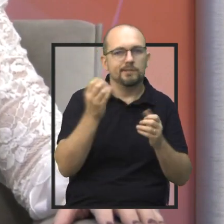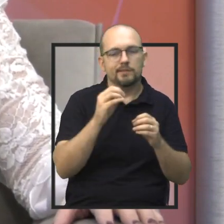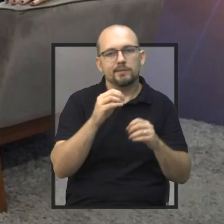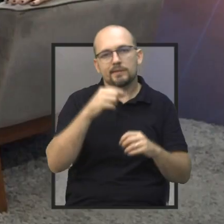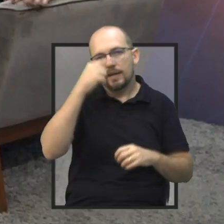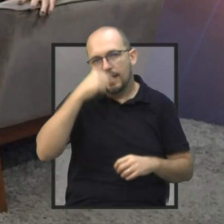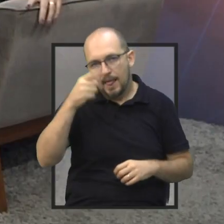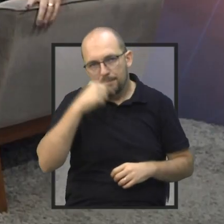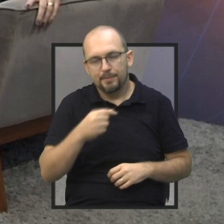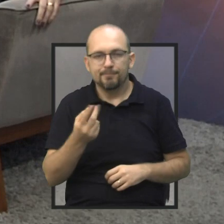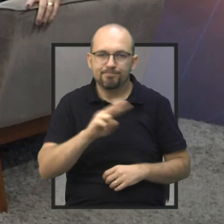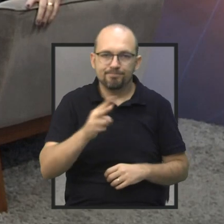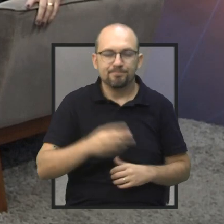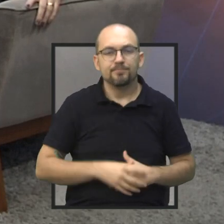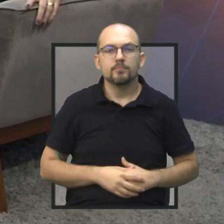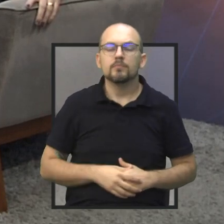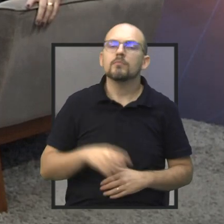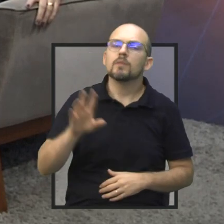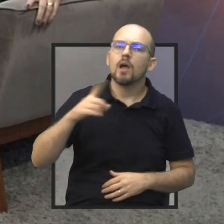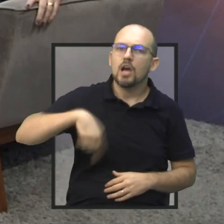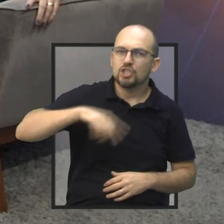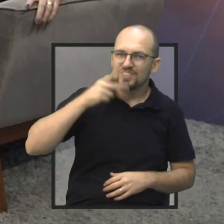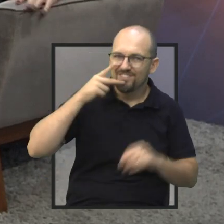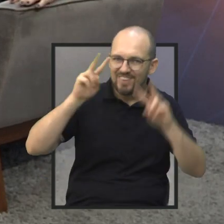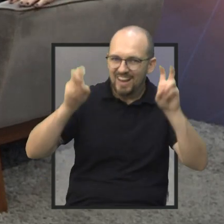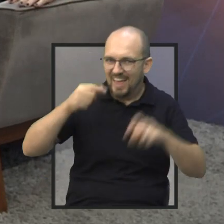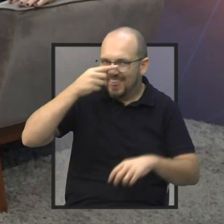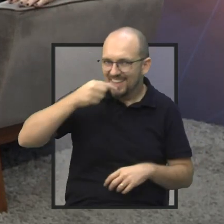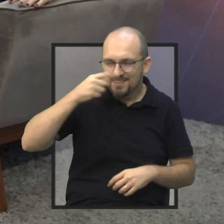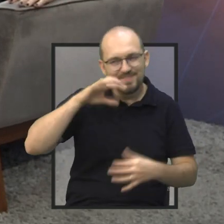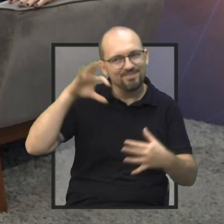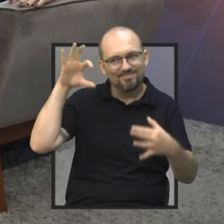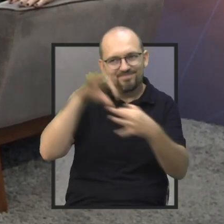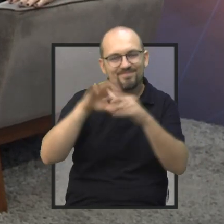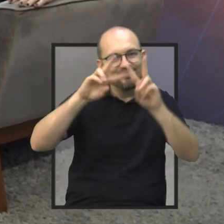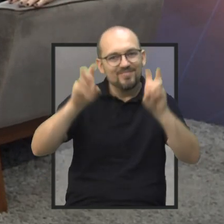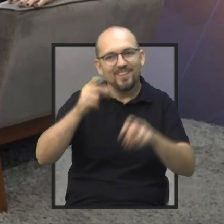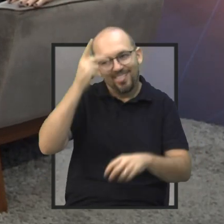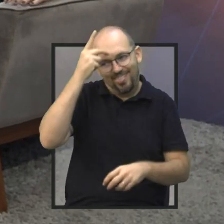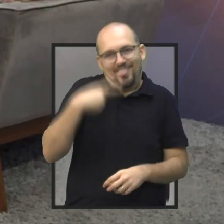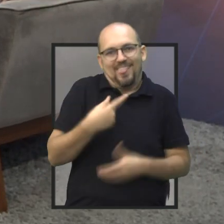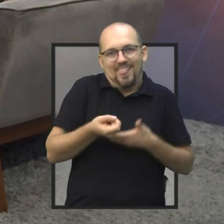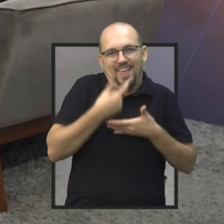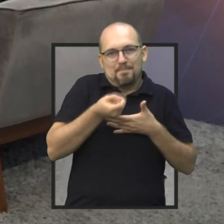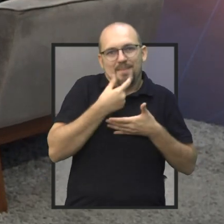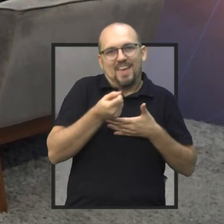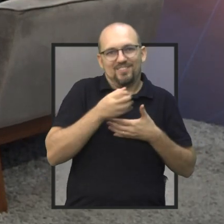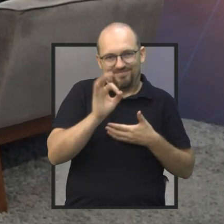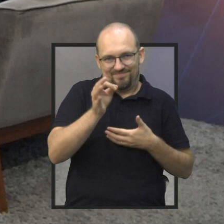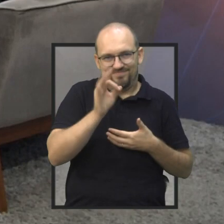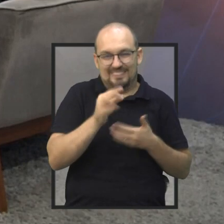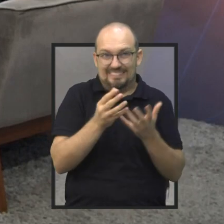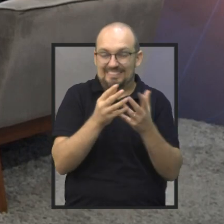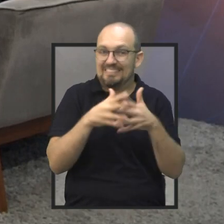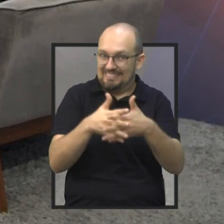as demais. Bom, quando a gente fala de gripe, não tem como a gente não falar de automedicação, que Sim. é um assunto bastante delicado aqui no Brasil. A